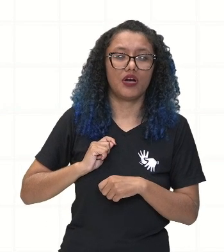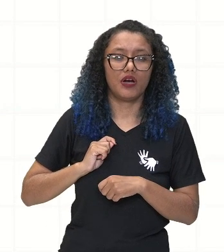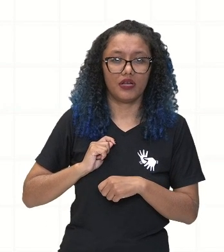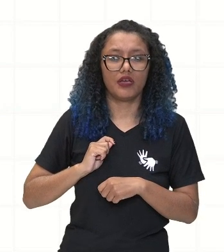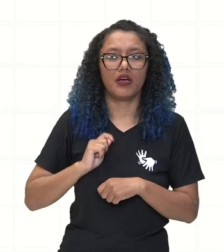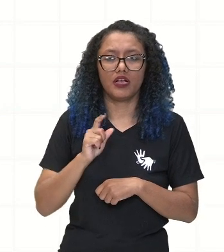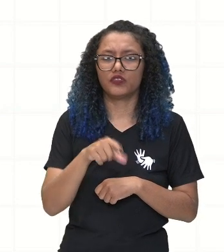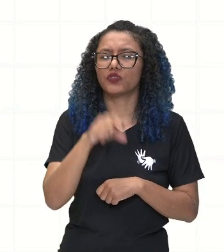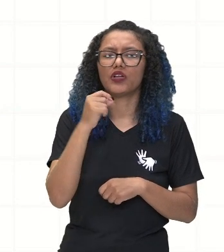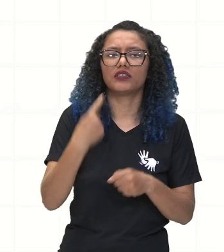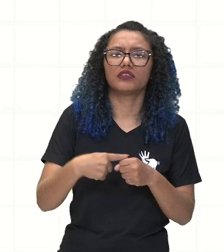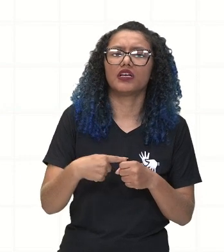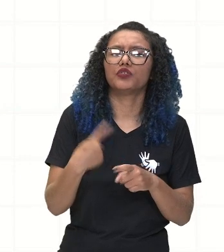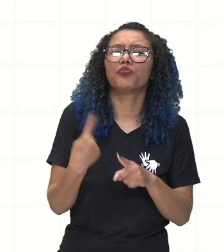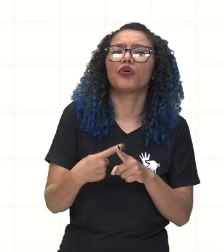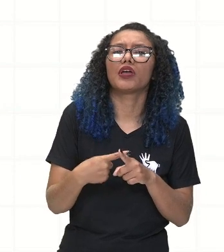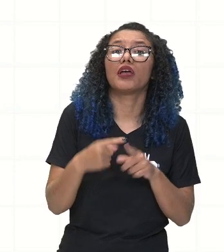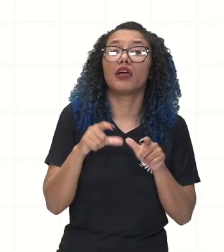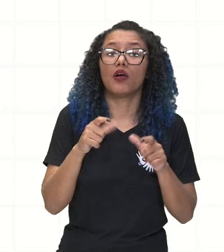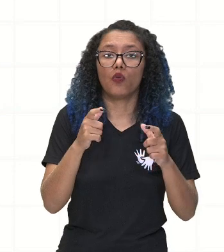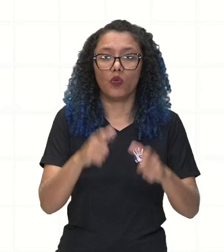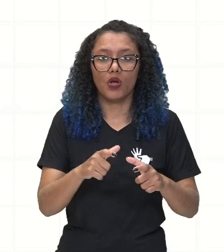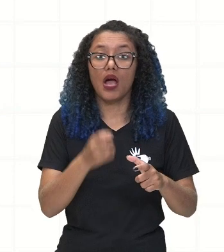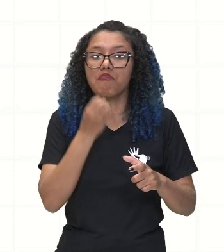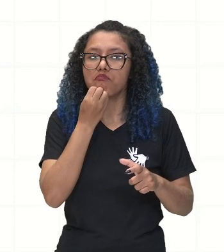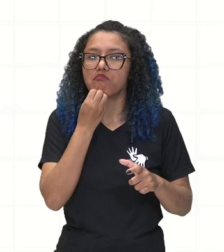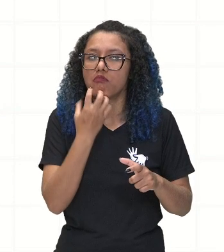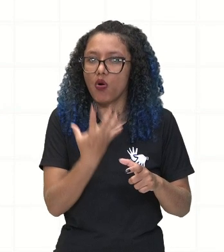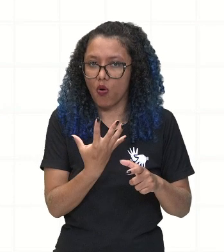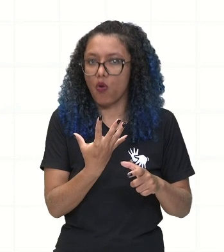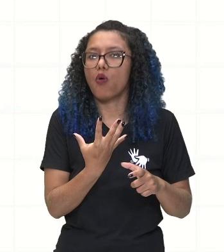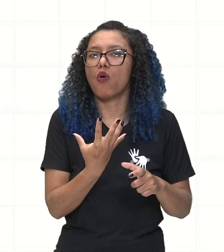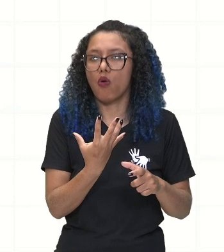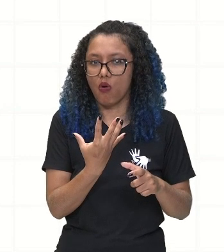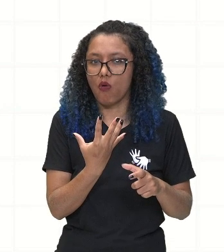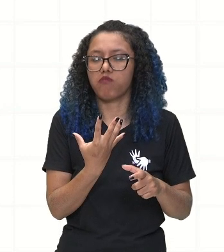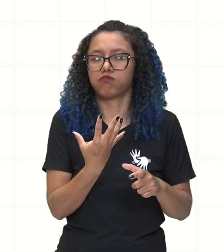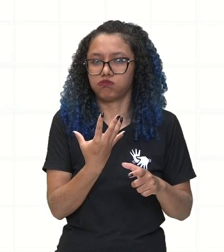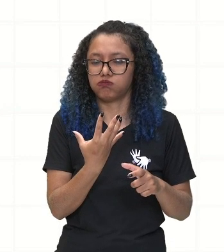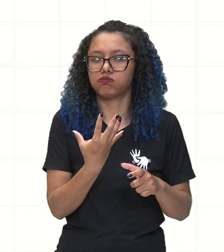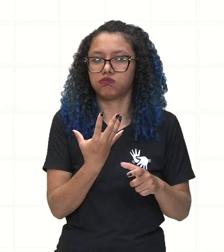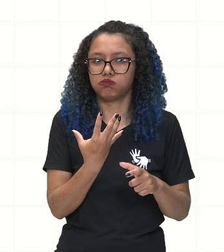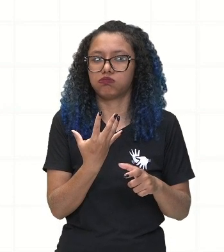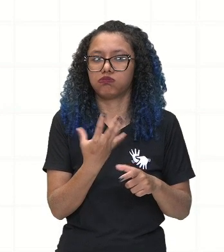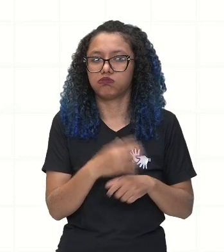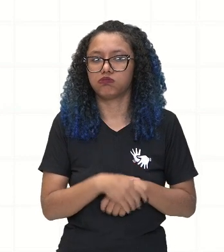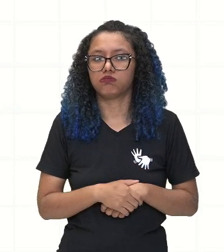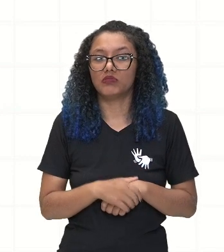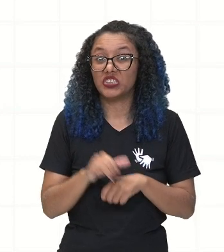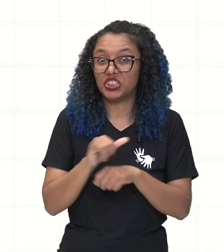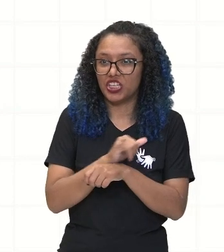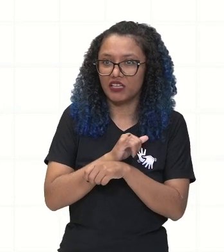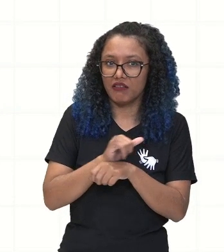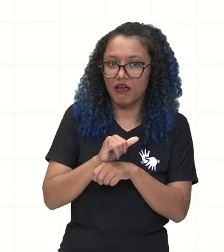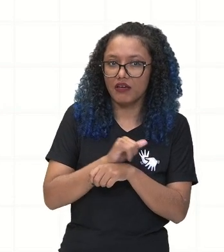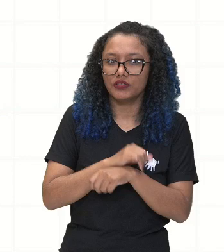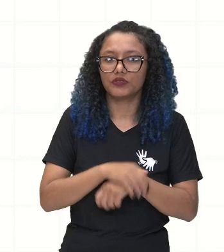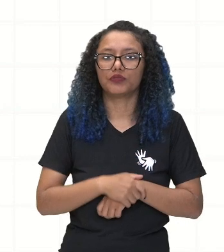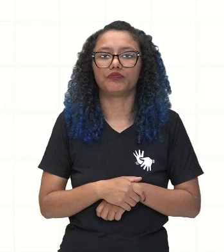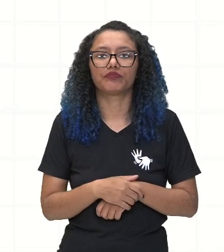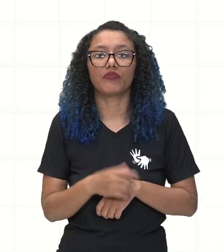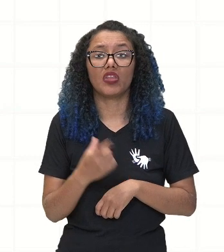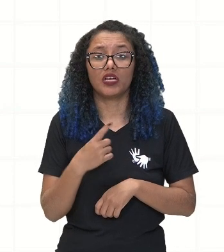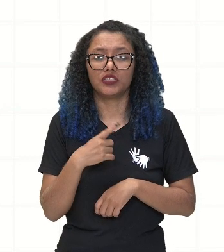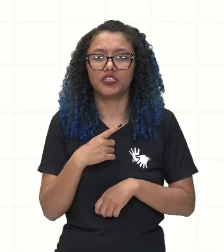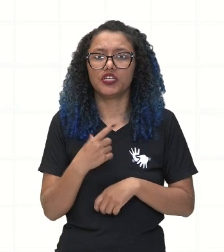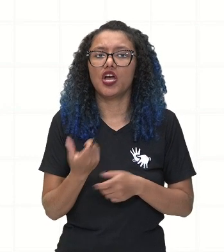das Índias porque era um local estratégico para a coroa espanhola. O Conselho das Índias possuía